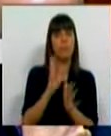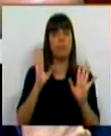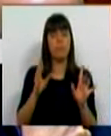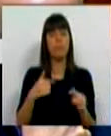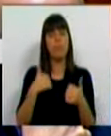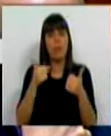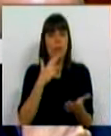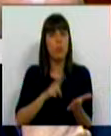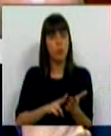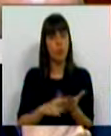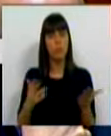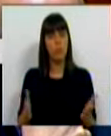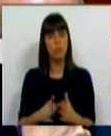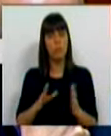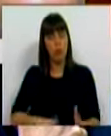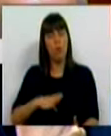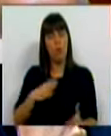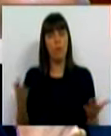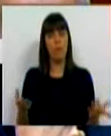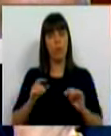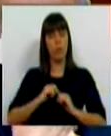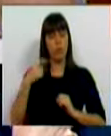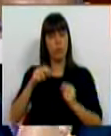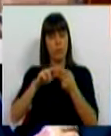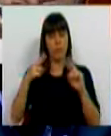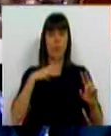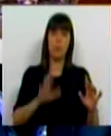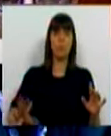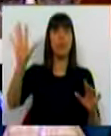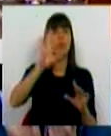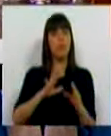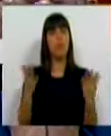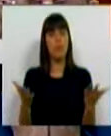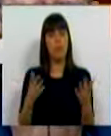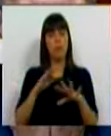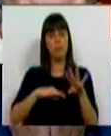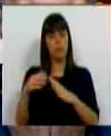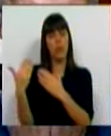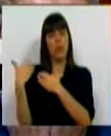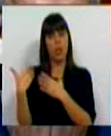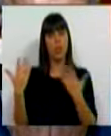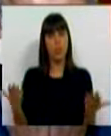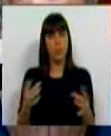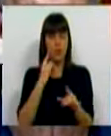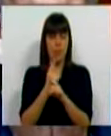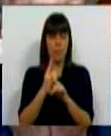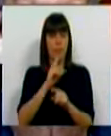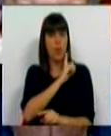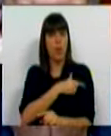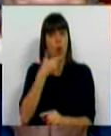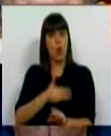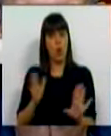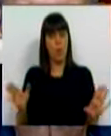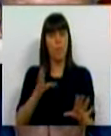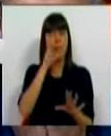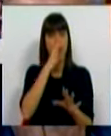acho que temos boas razões para confiar nos municípios portugueses para um exercício responsável dessa competência.